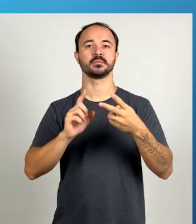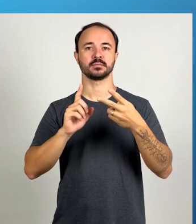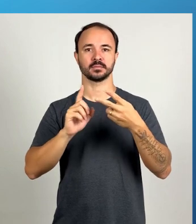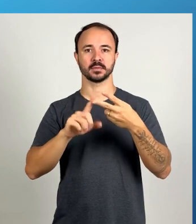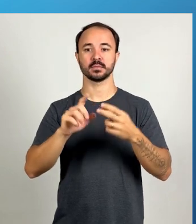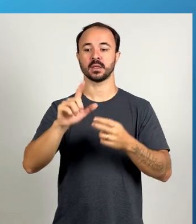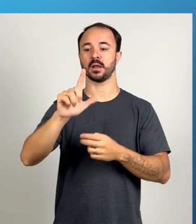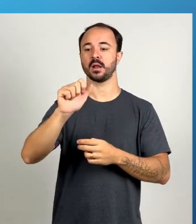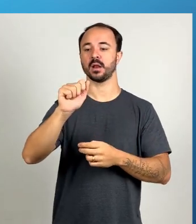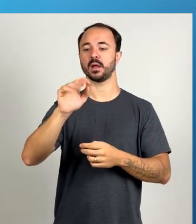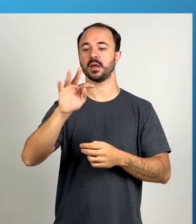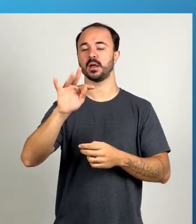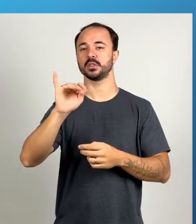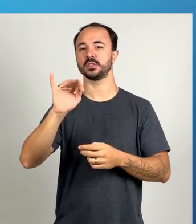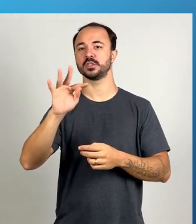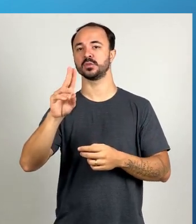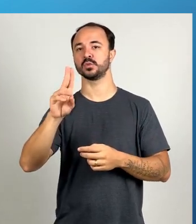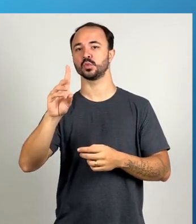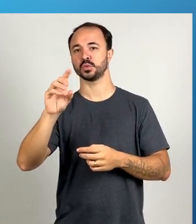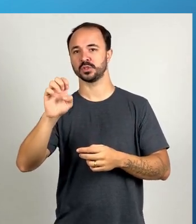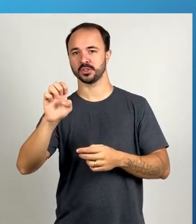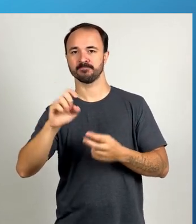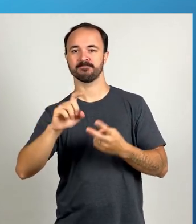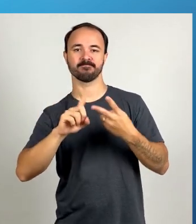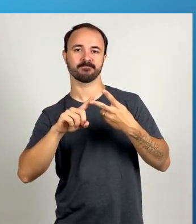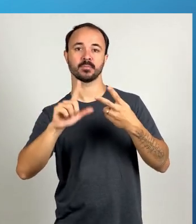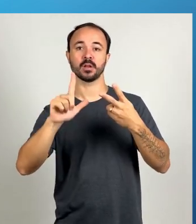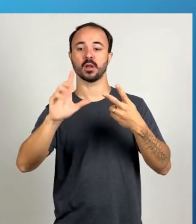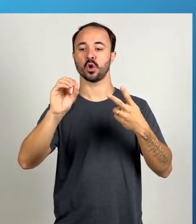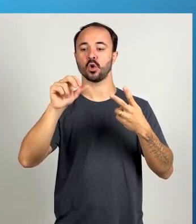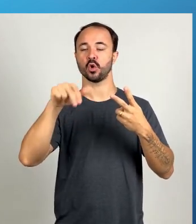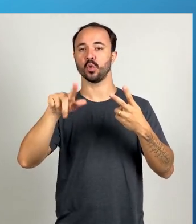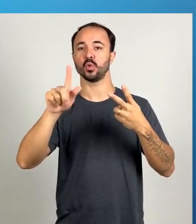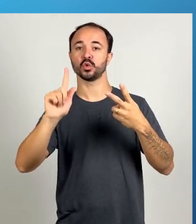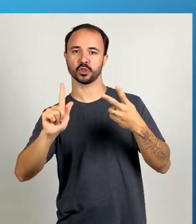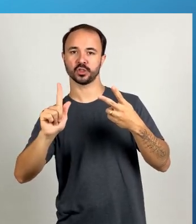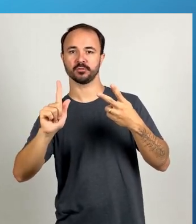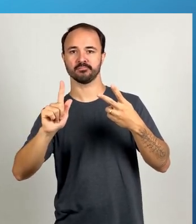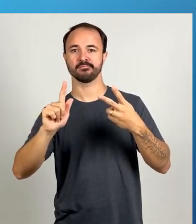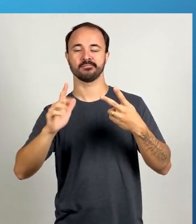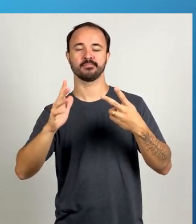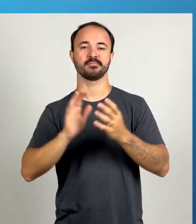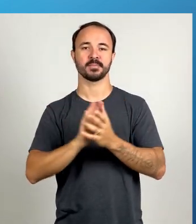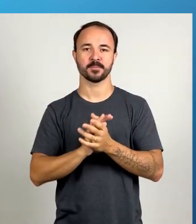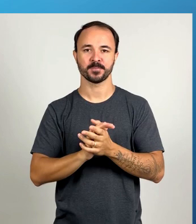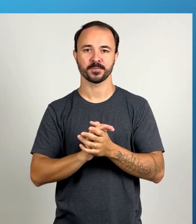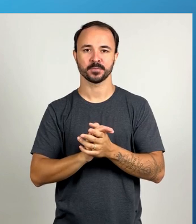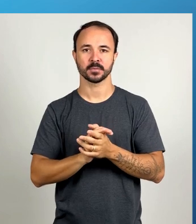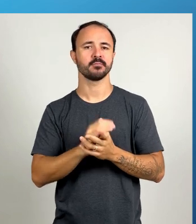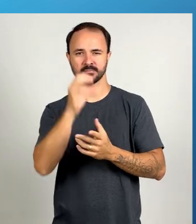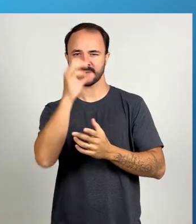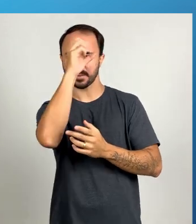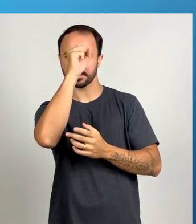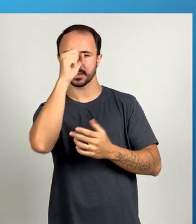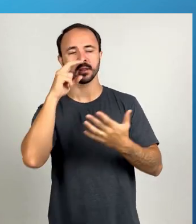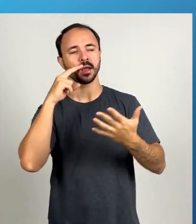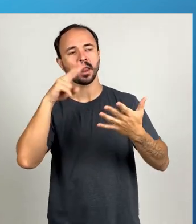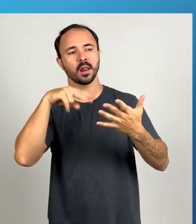tá? Sempre começa pela latitude. E o segundo número é a longitude, tá? Em pé. Vamos aprender a